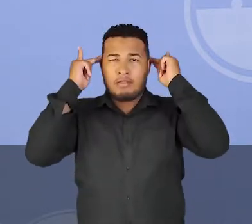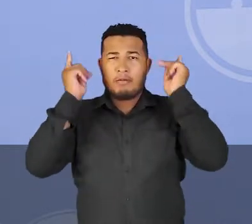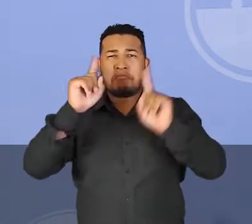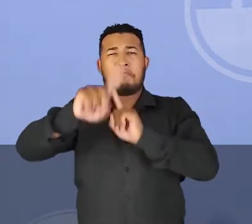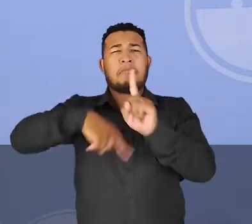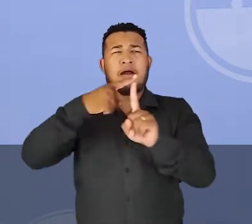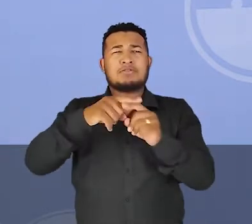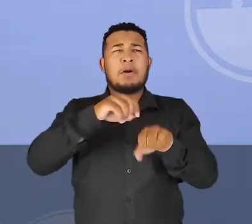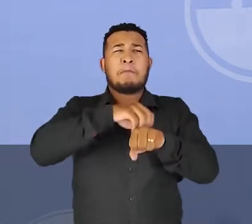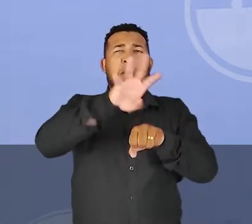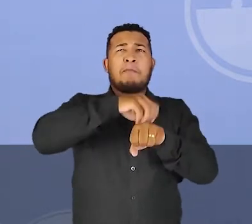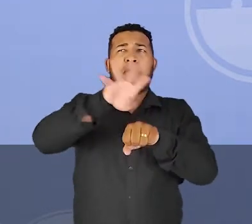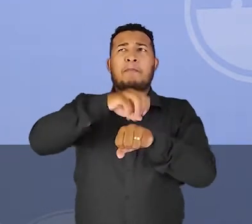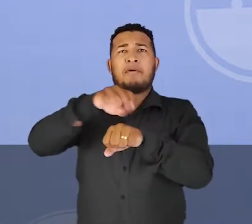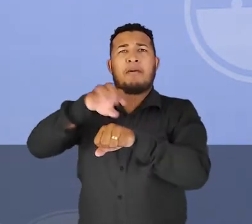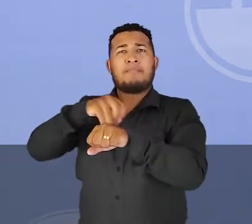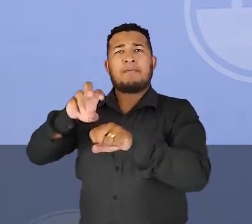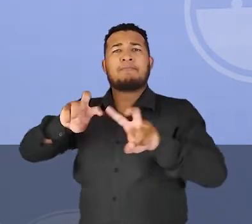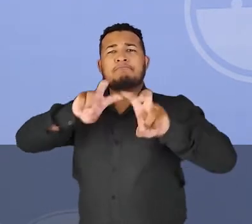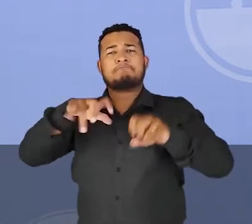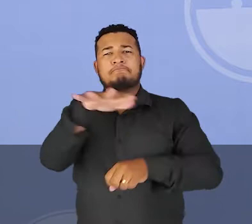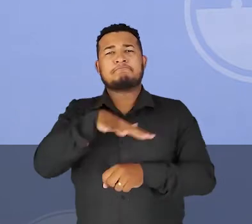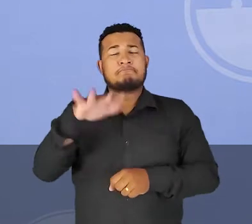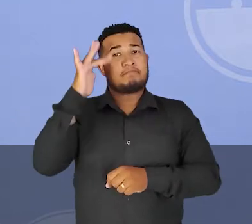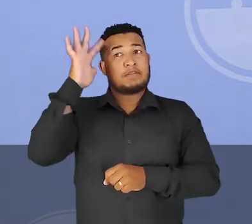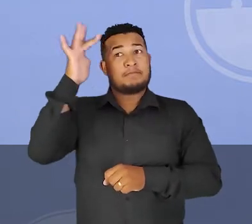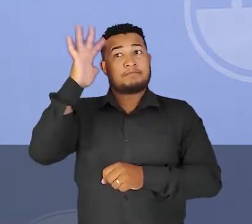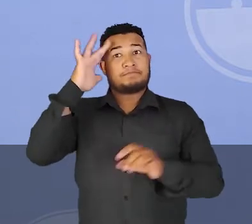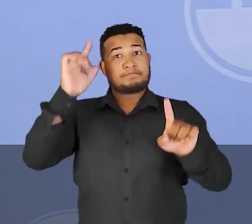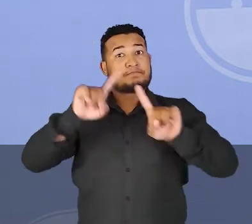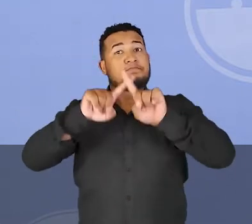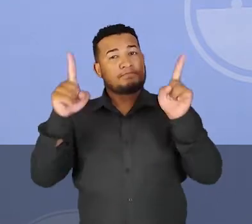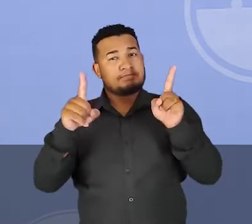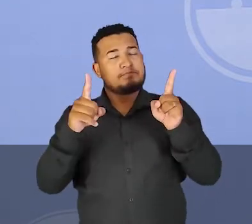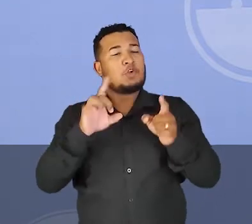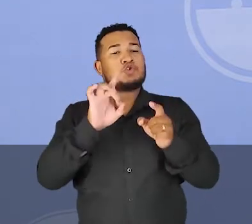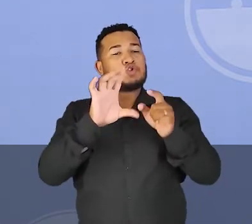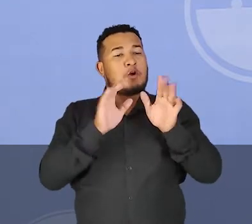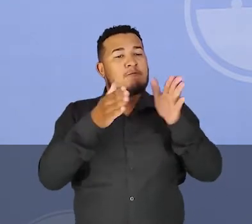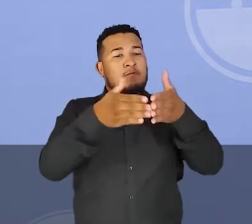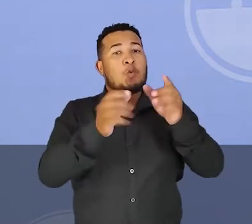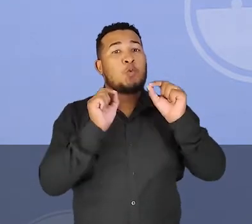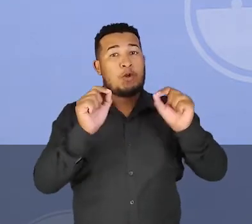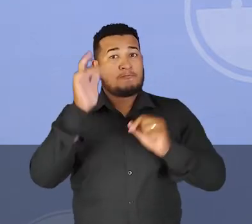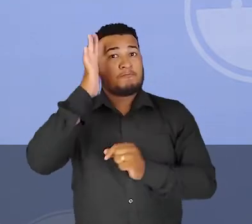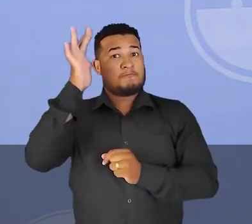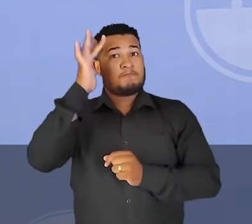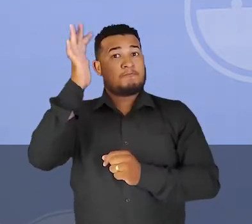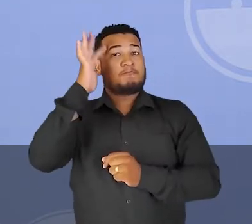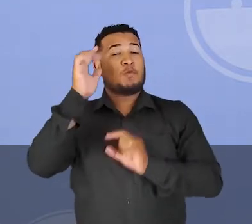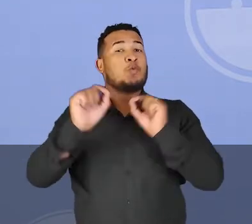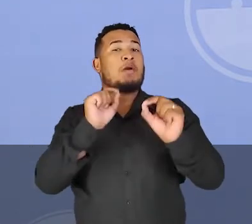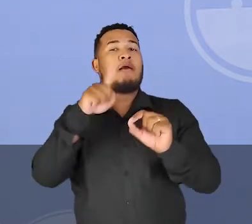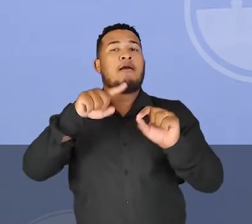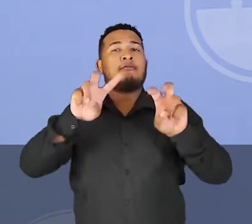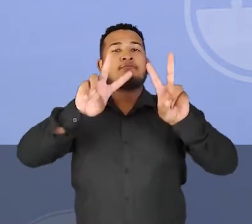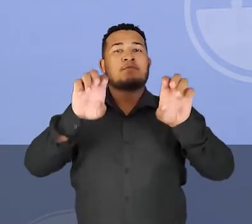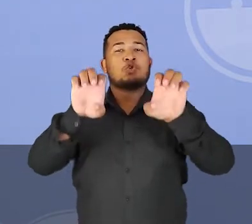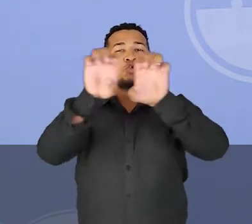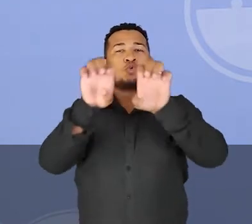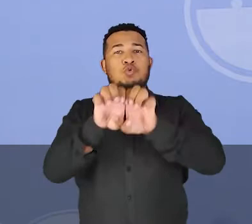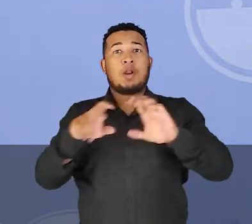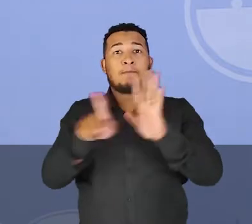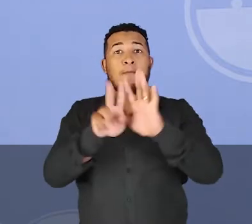inúmeras contribuições nas linhas do pensamento. Porém, nós vamos nos ater aos seus pensamentos quanto à estrutura do